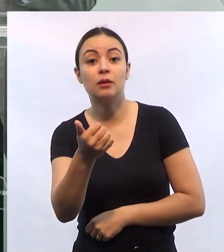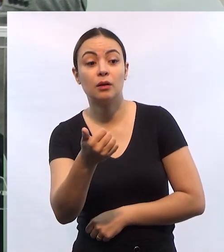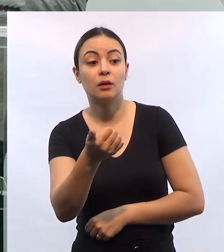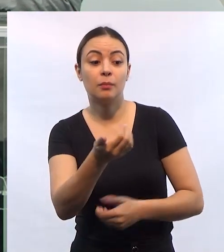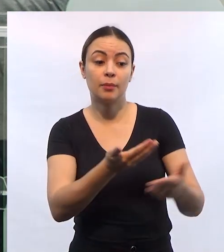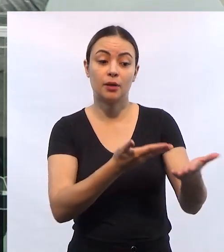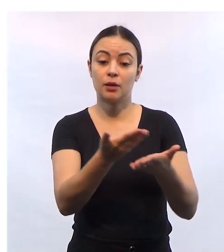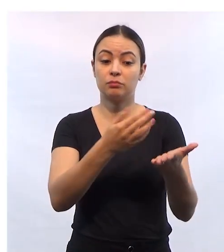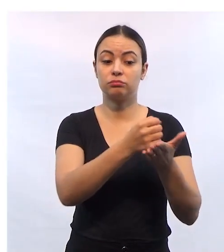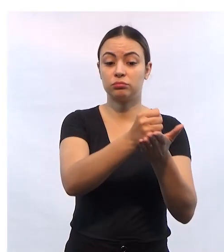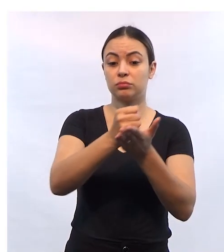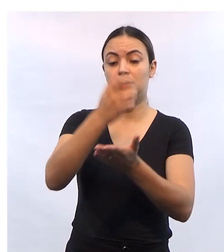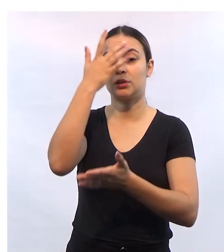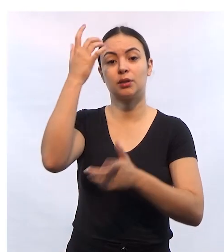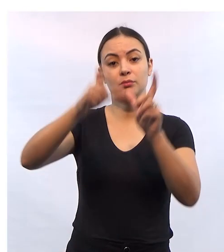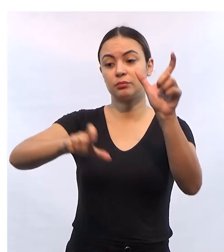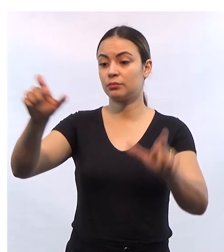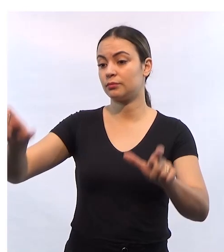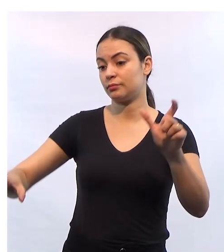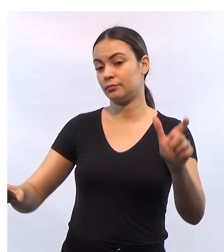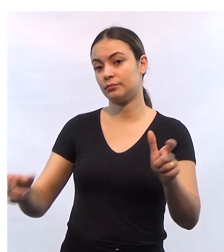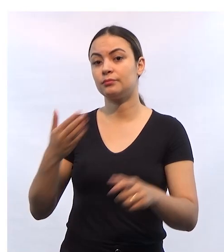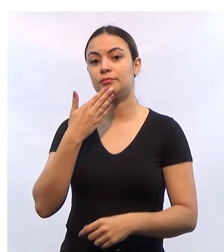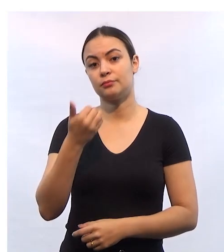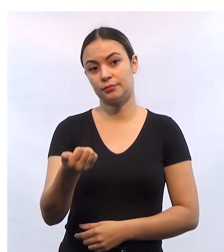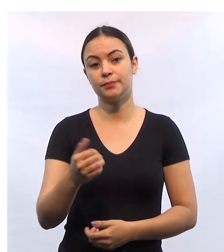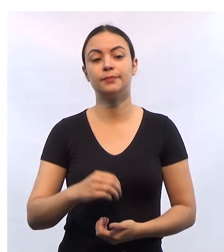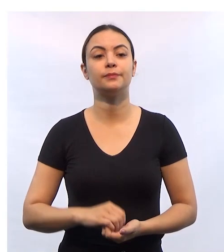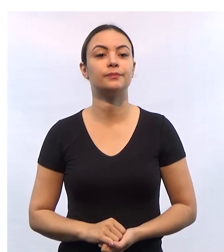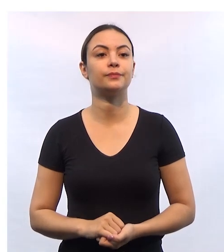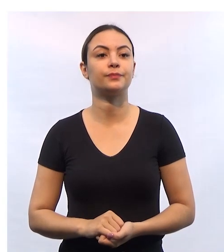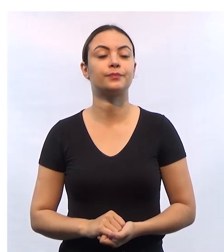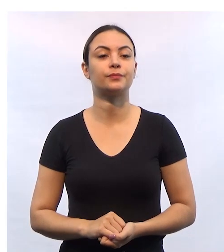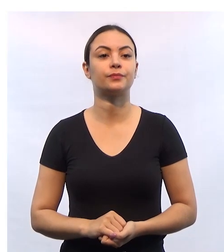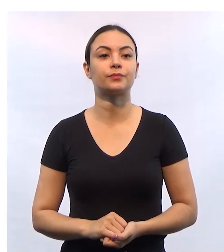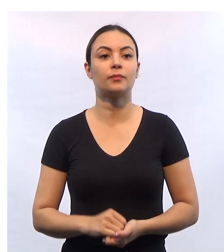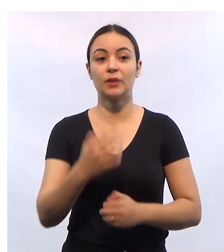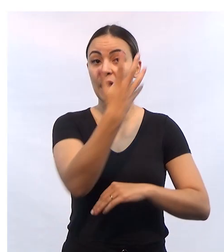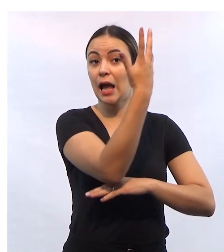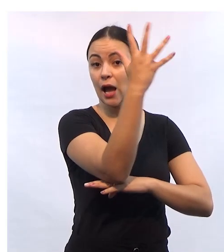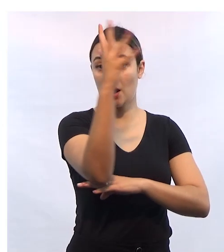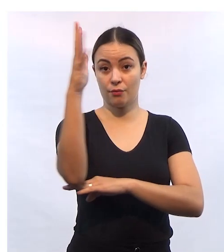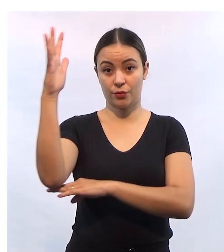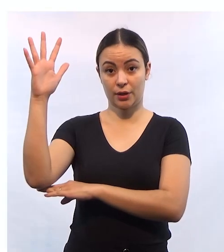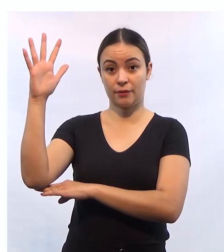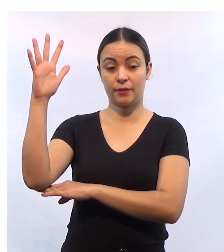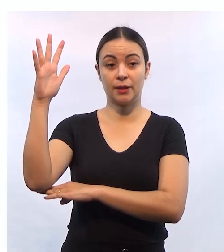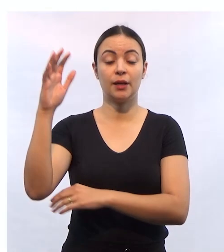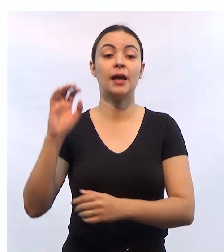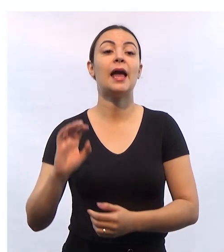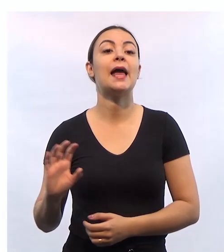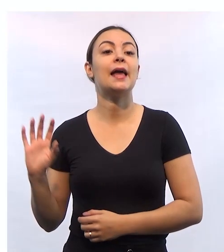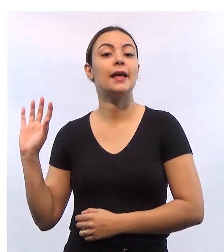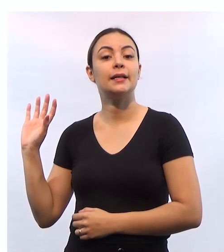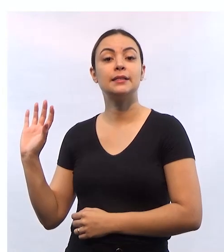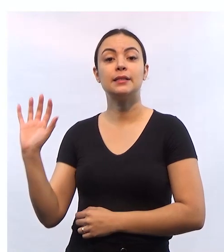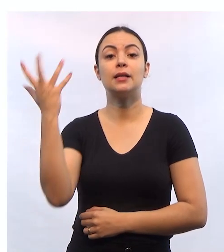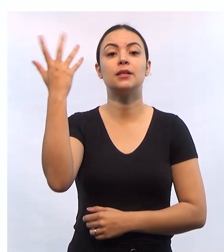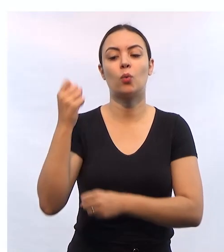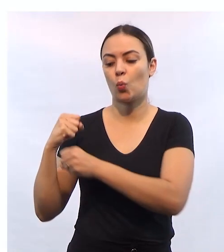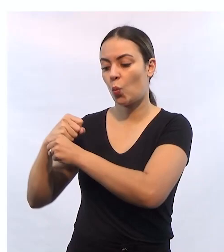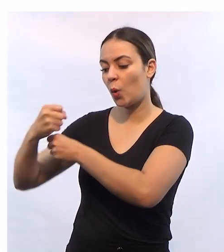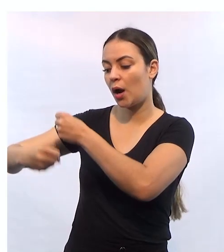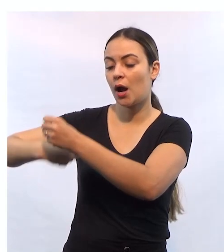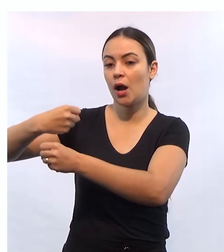Olha lá, ó. Nós vimos aqui, ó, nós temos 4 estações do ano, né? Ó, e nós temos mudanças o tempo